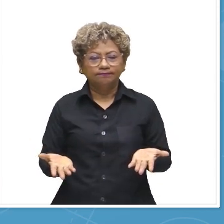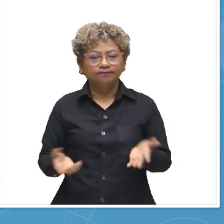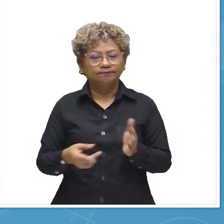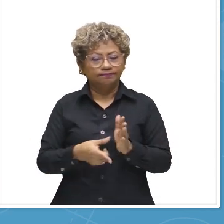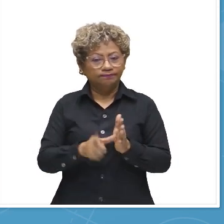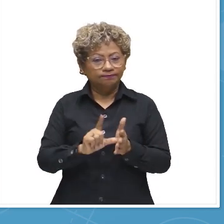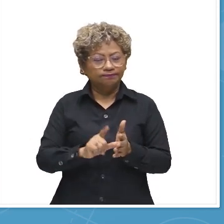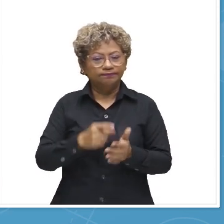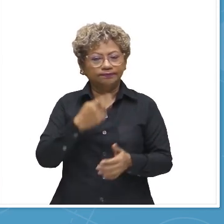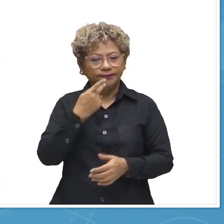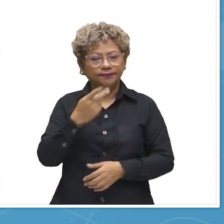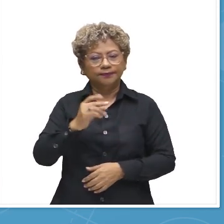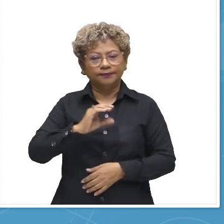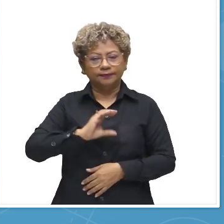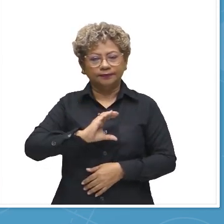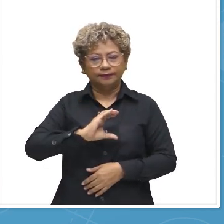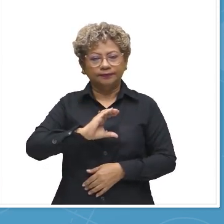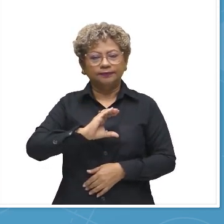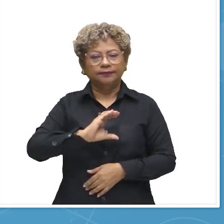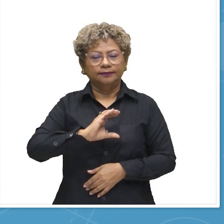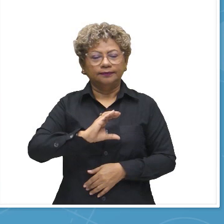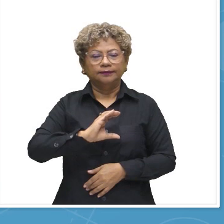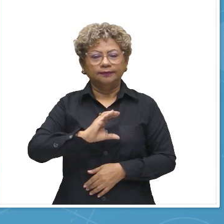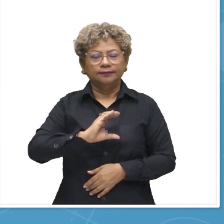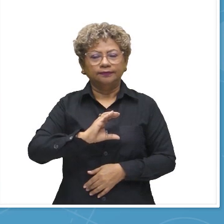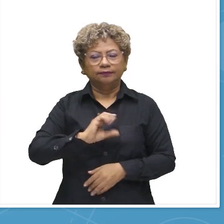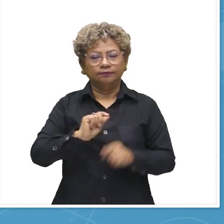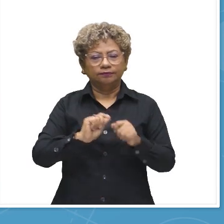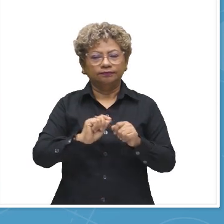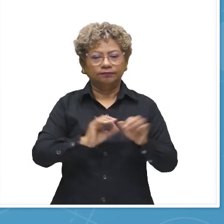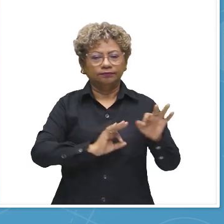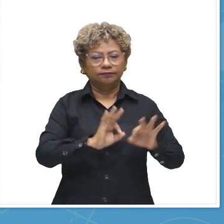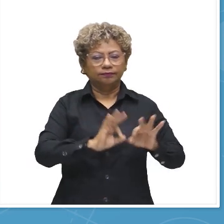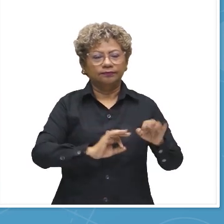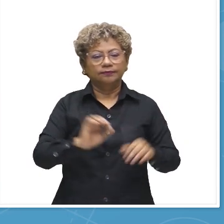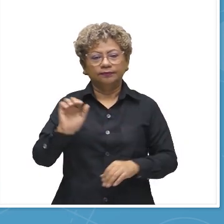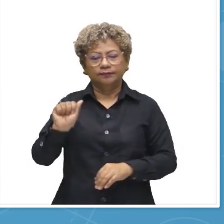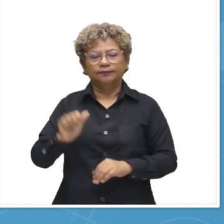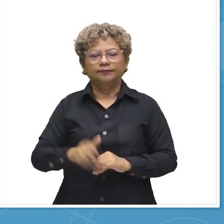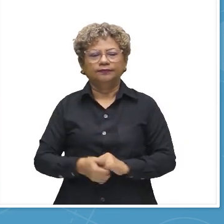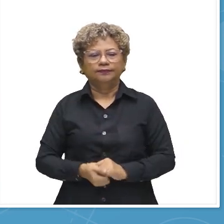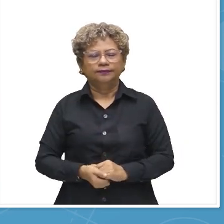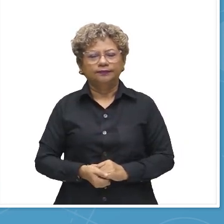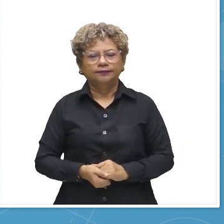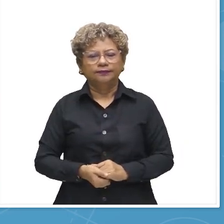letra C, vamos ver como é que vai ficar a letra A. Eu tenho